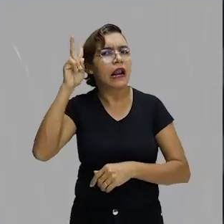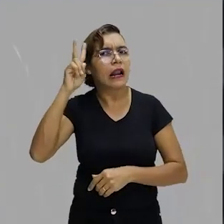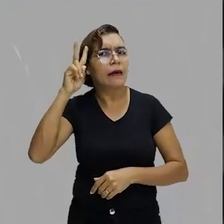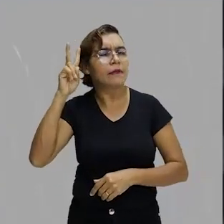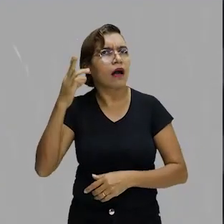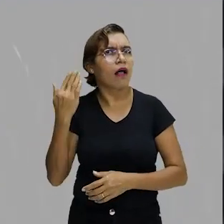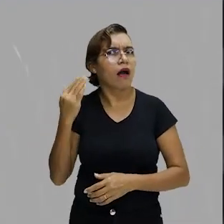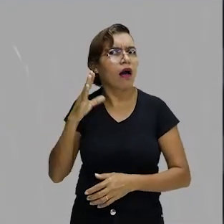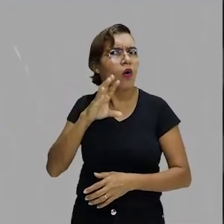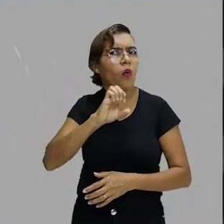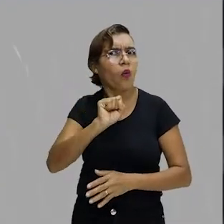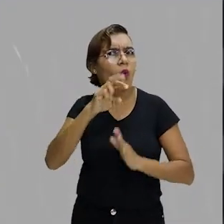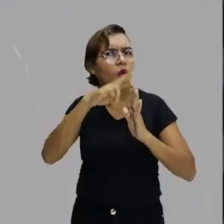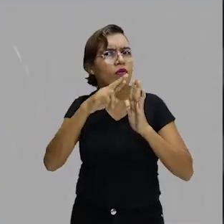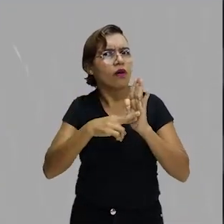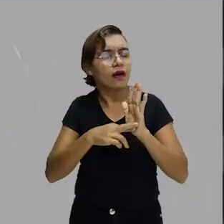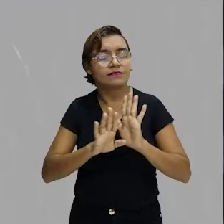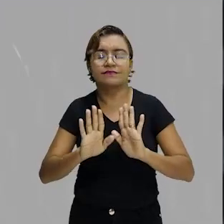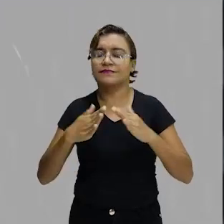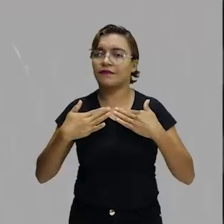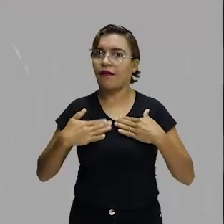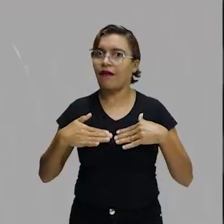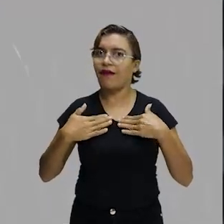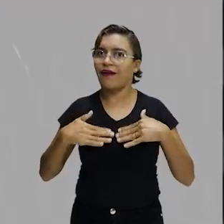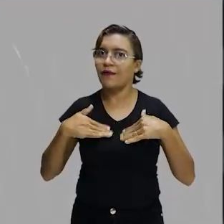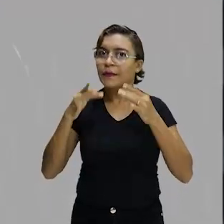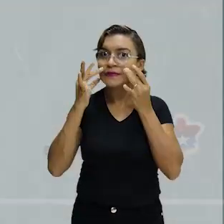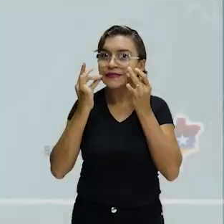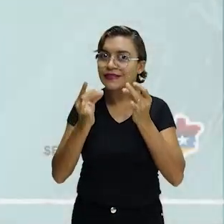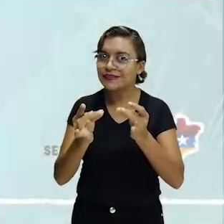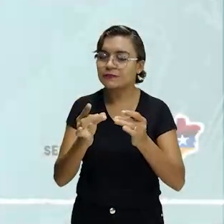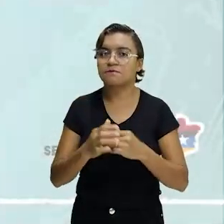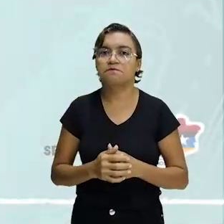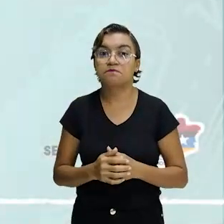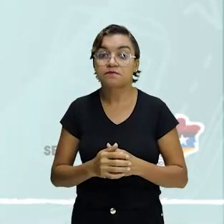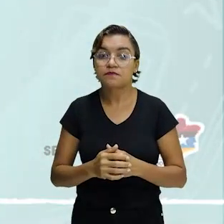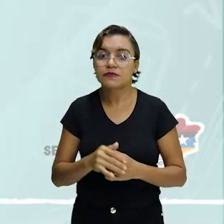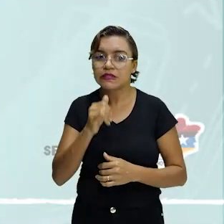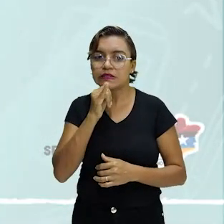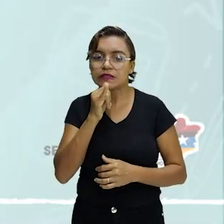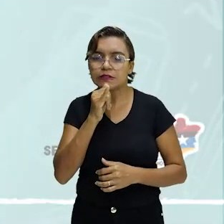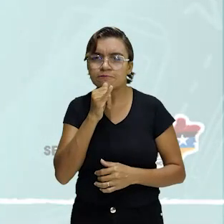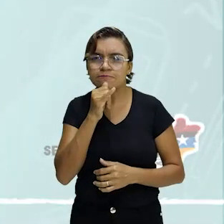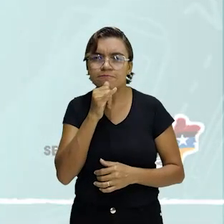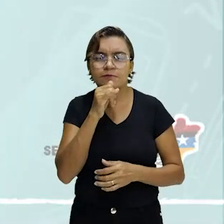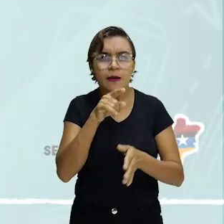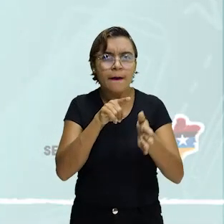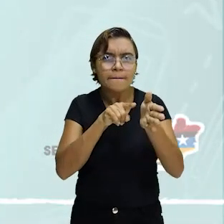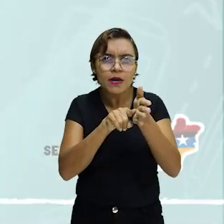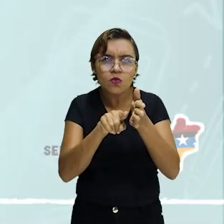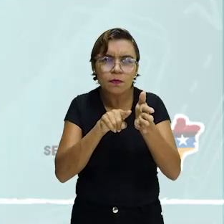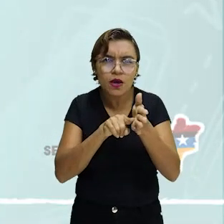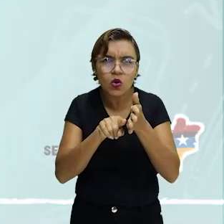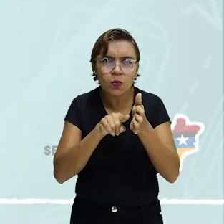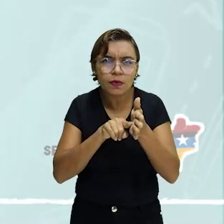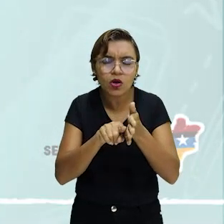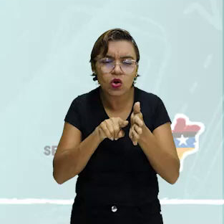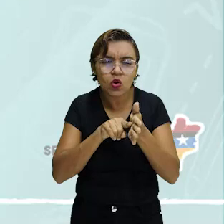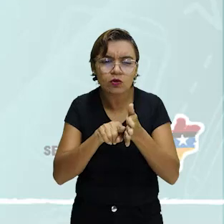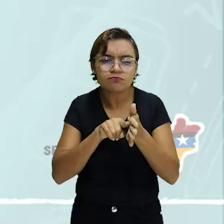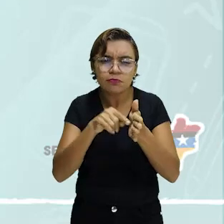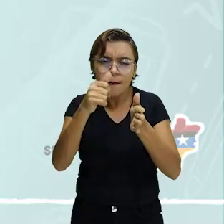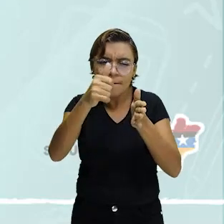8. Calma, não é assim, calma, presta atenção. Pega as alternativas e vai vendo